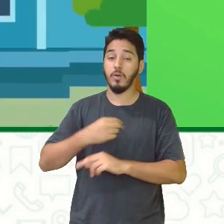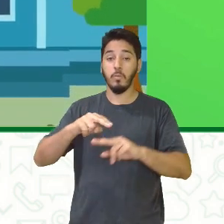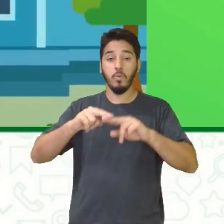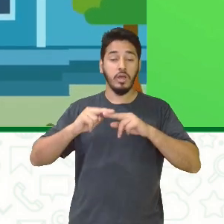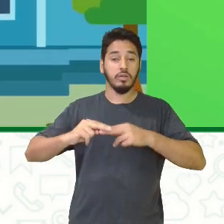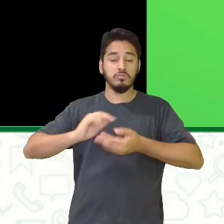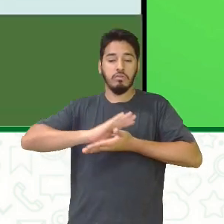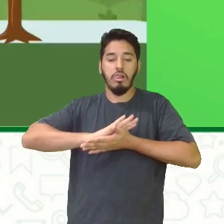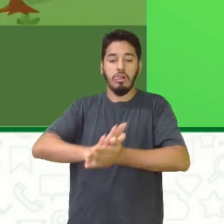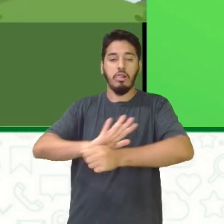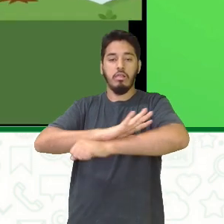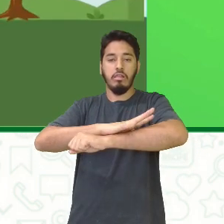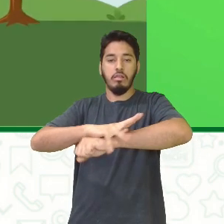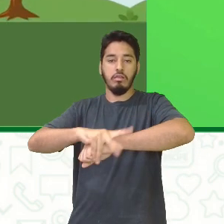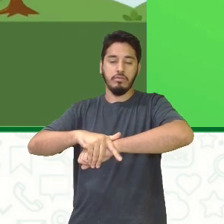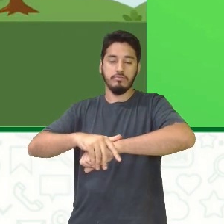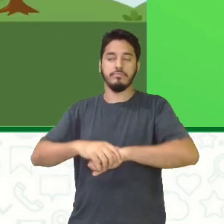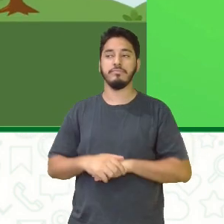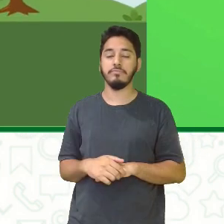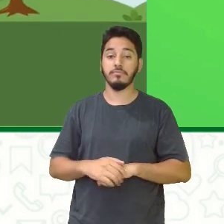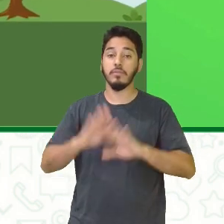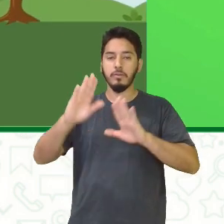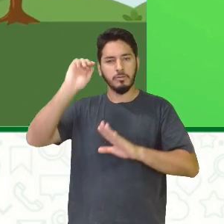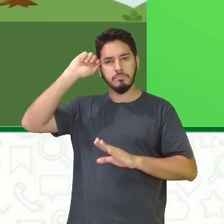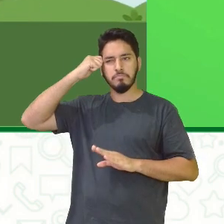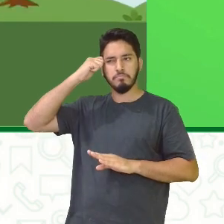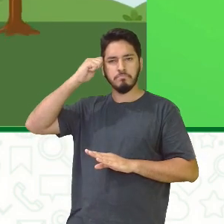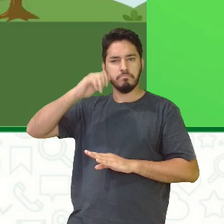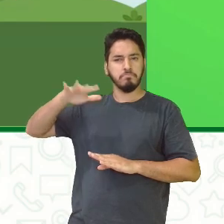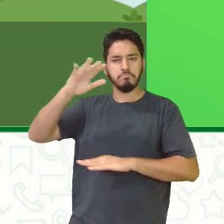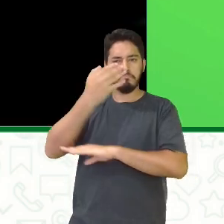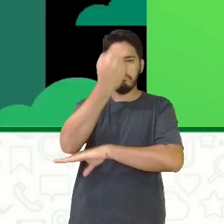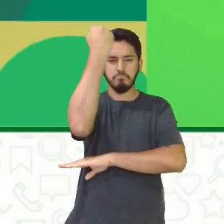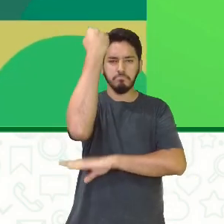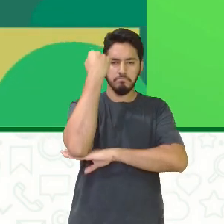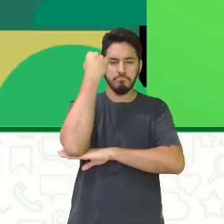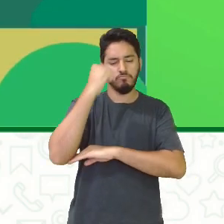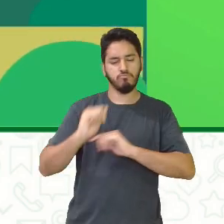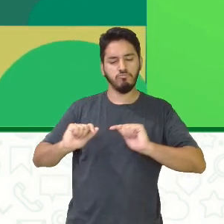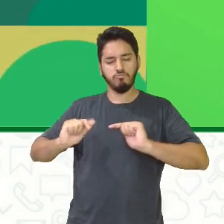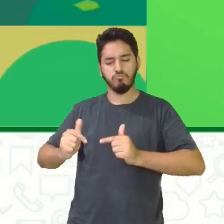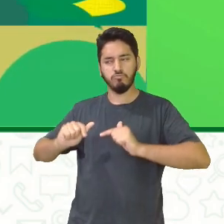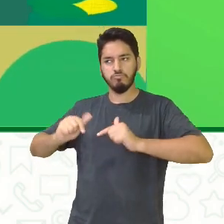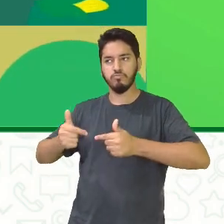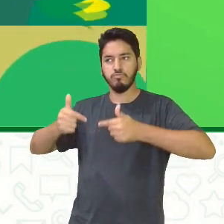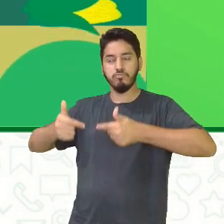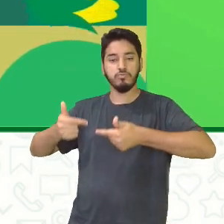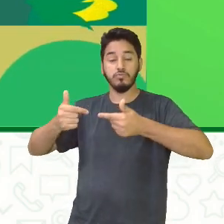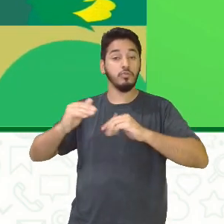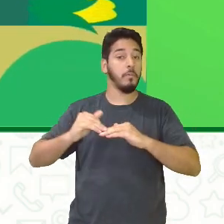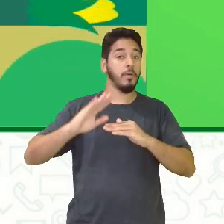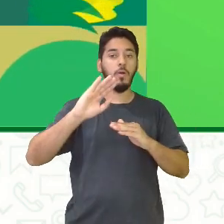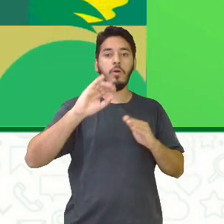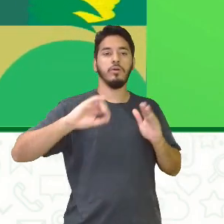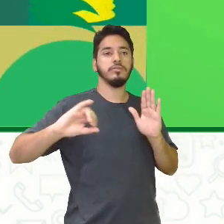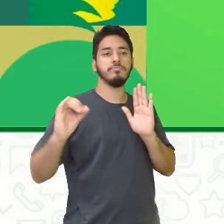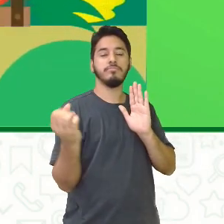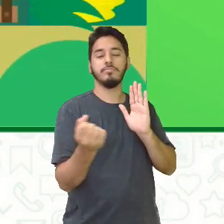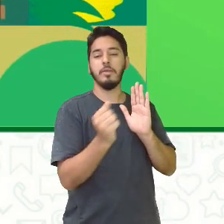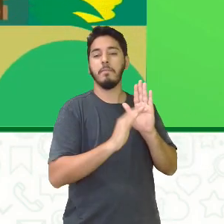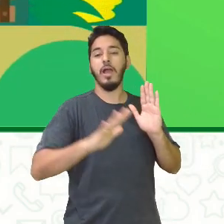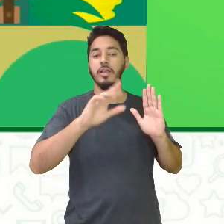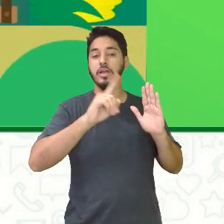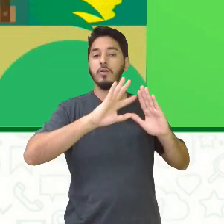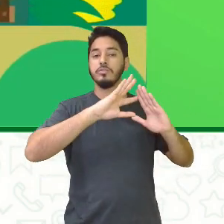racismo. Mas os africanos resistiram à escravidão imposta, e um dos maiores símbolos dessa resistência são os